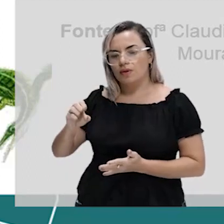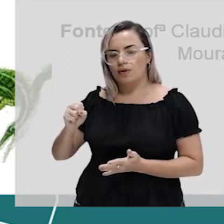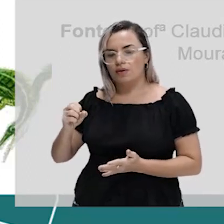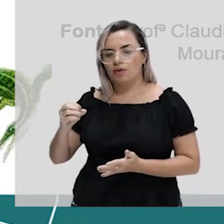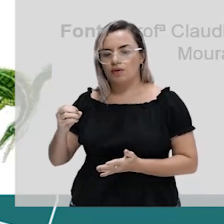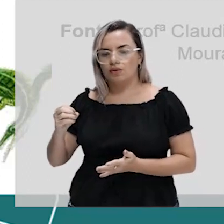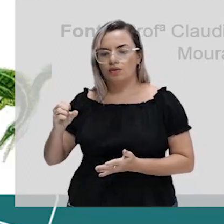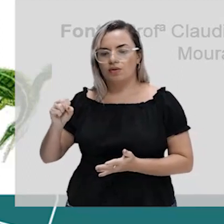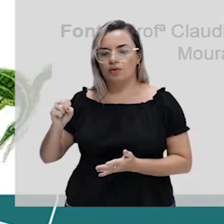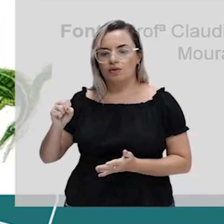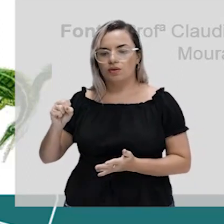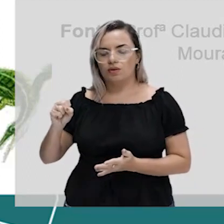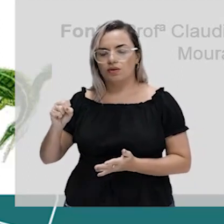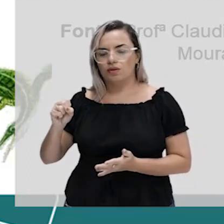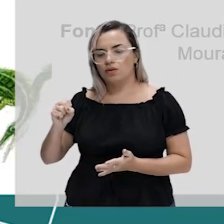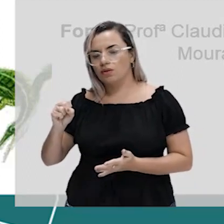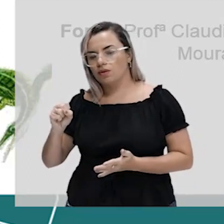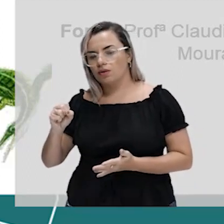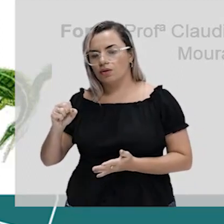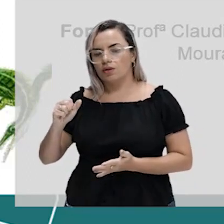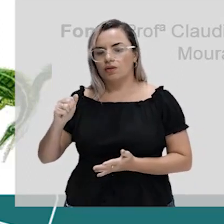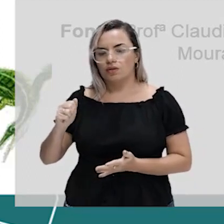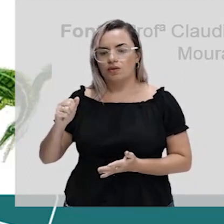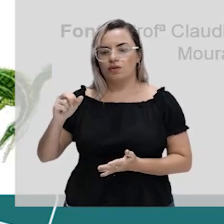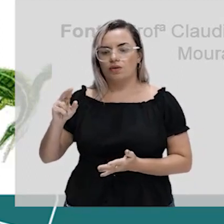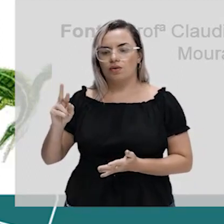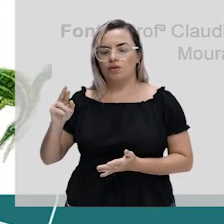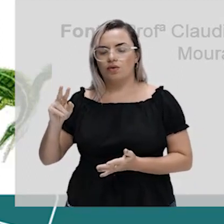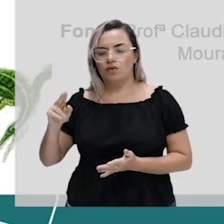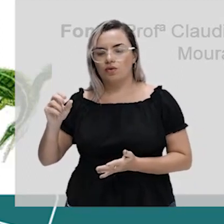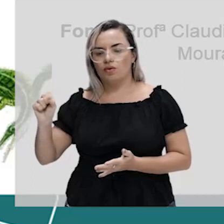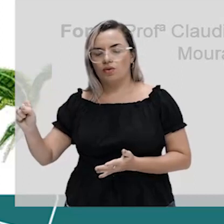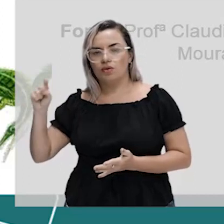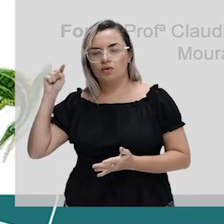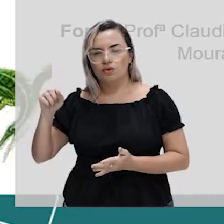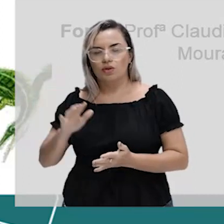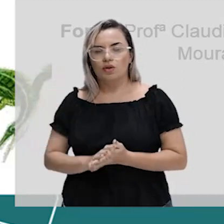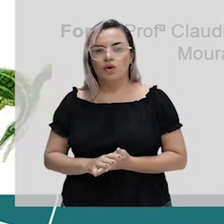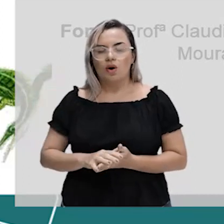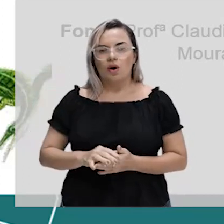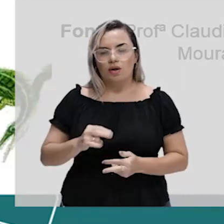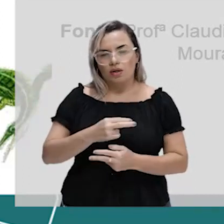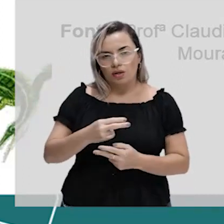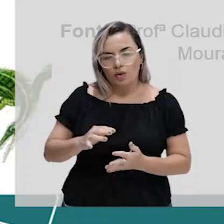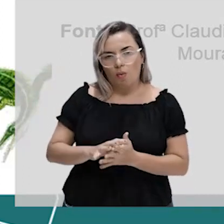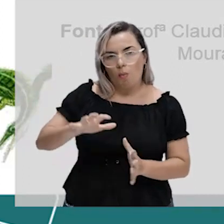pequeno réptil fluvial do Carbônico, do período Carbônico. Então esse réptil, ele viveu aqui,